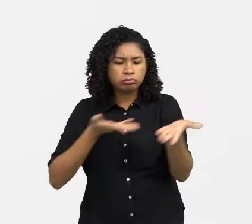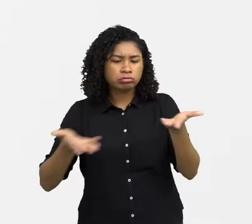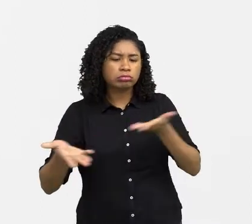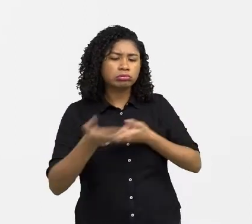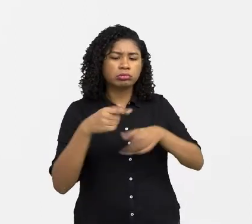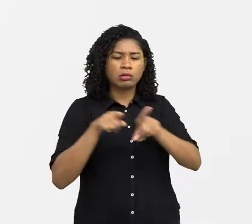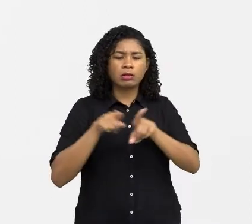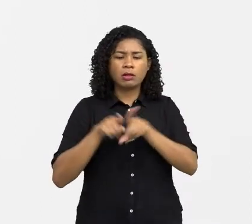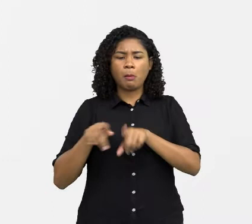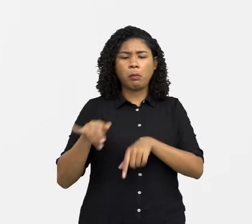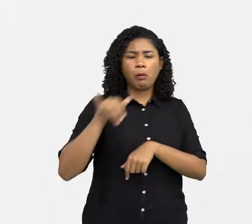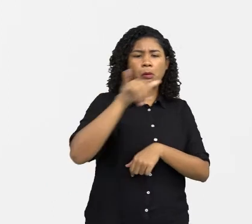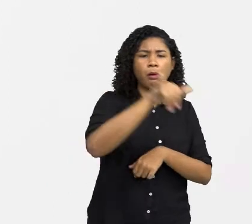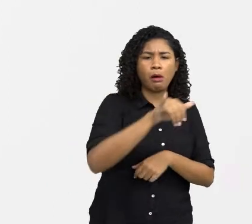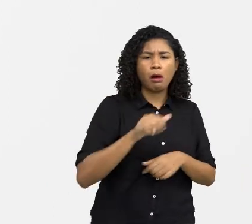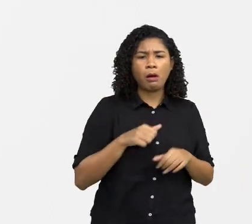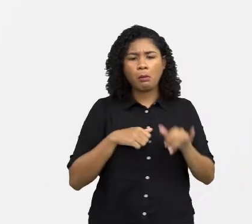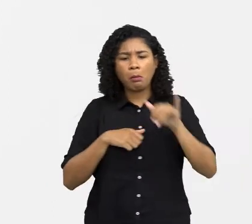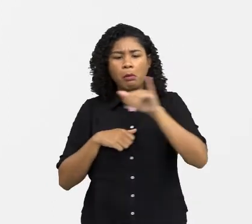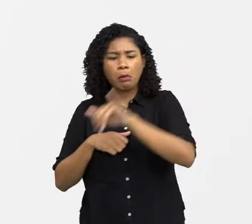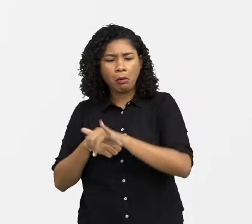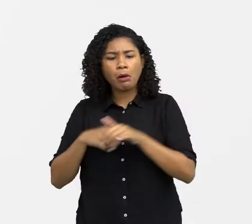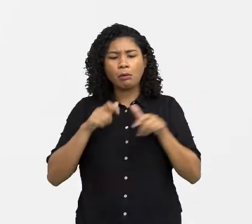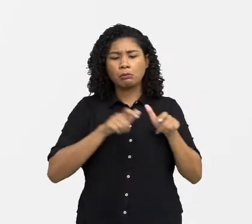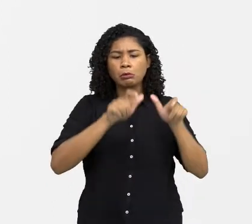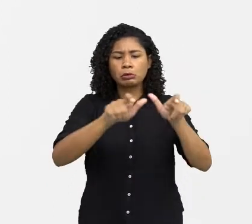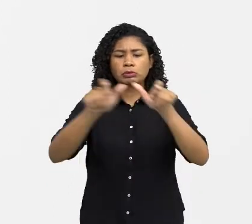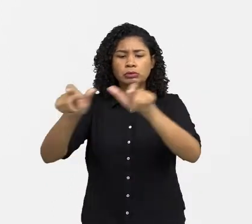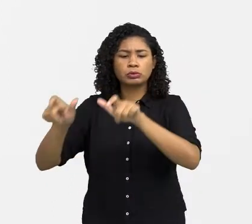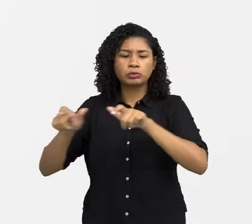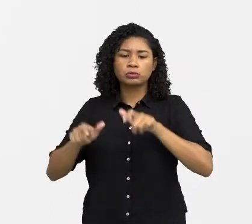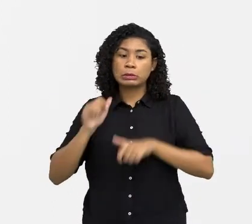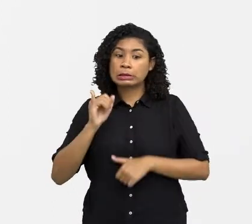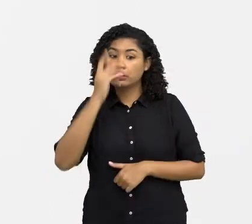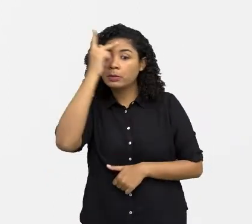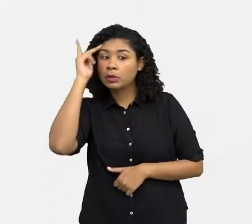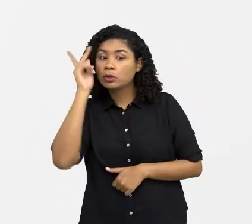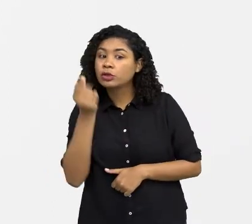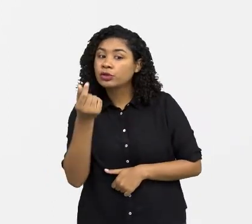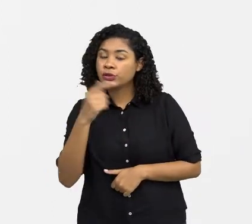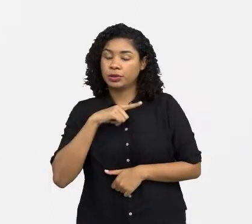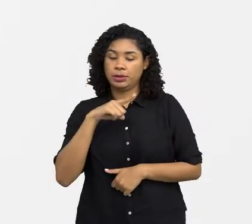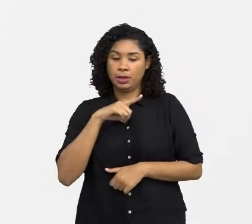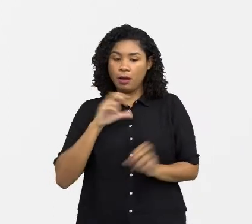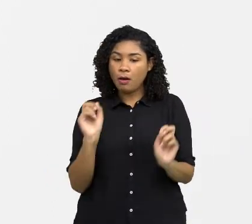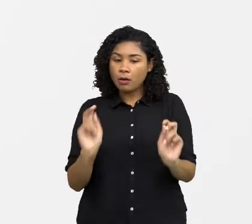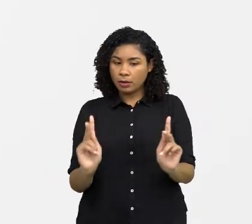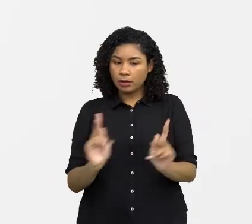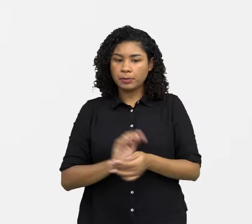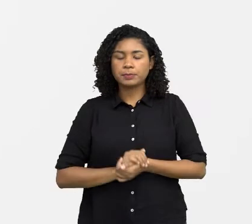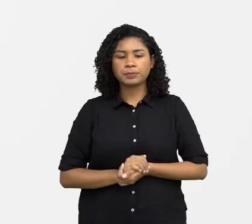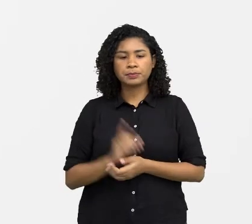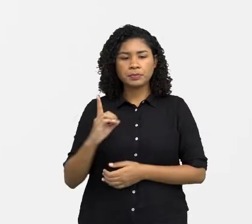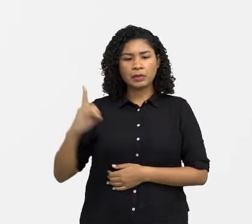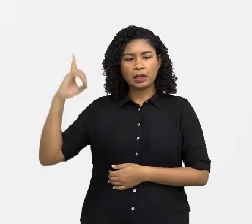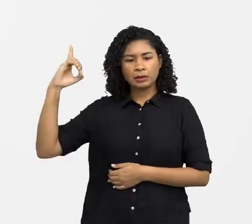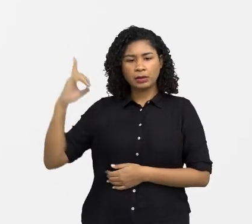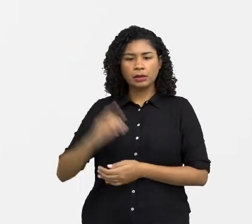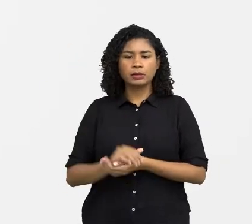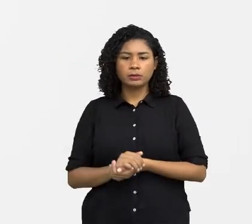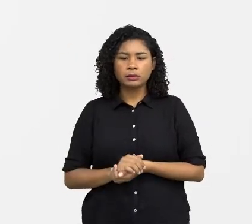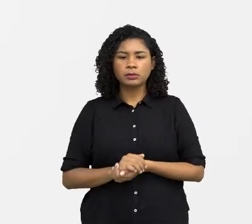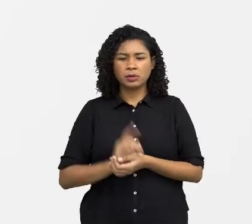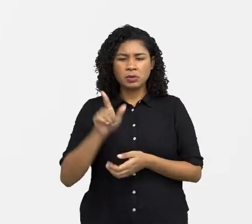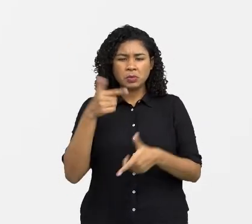mais rápida e diversa, né? Claro, quem tem dinheiro, né? Aquilo que a gente falou. Letra D está dizendo que anulou os